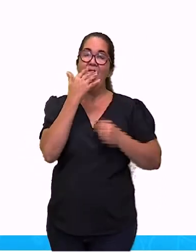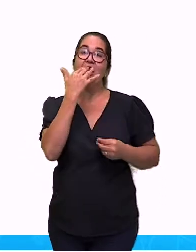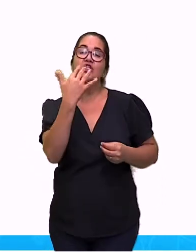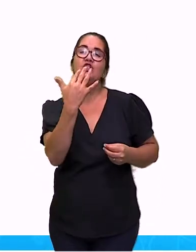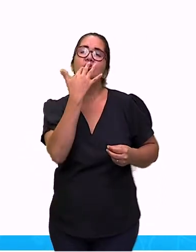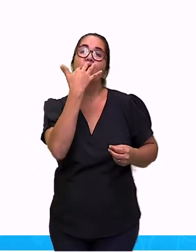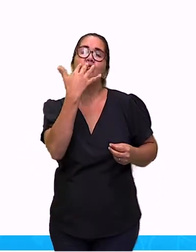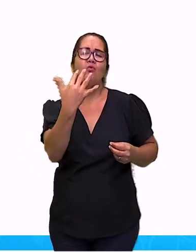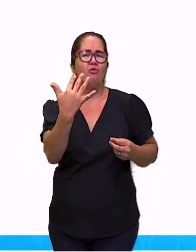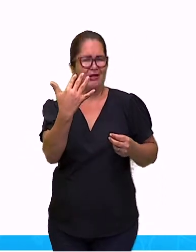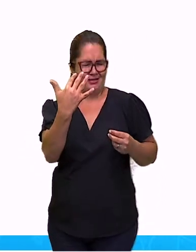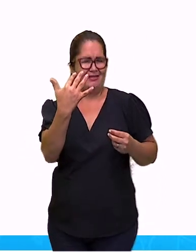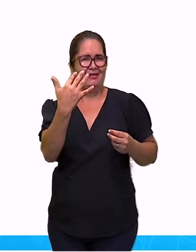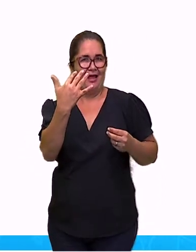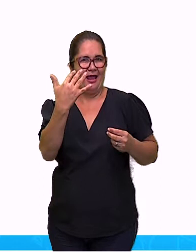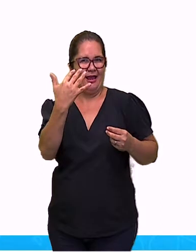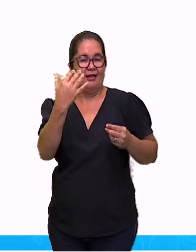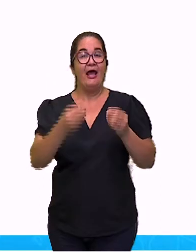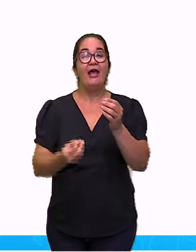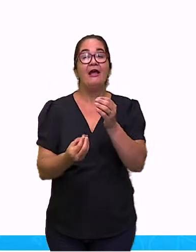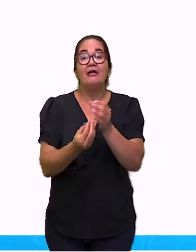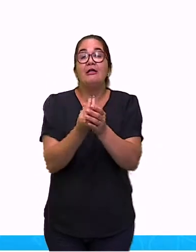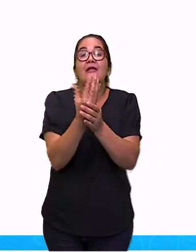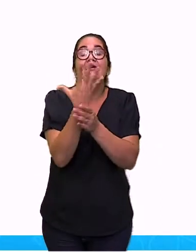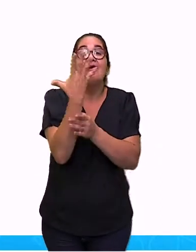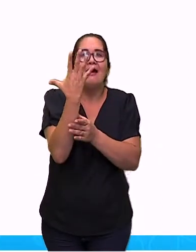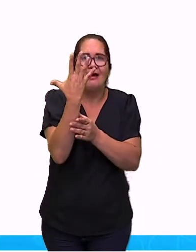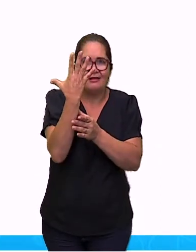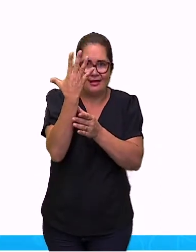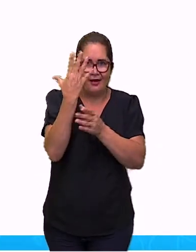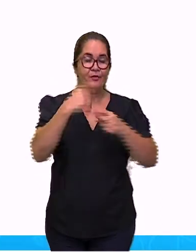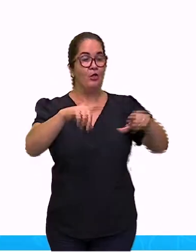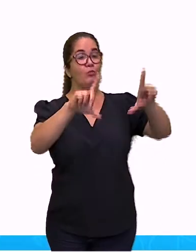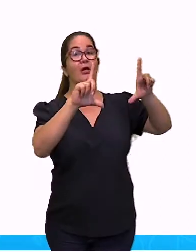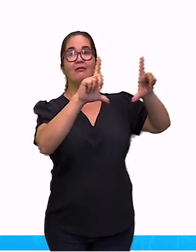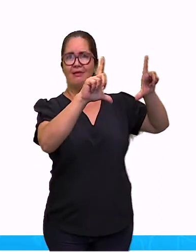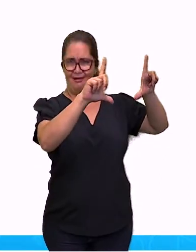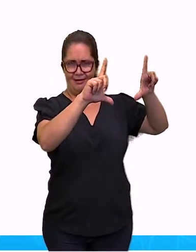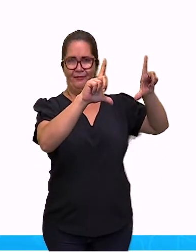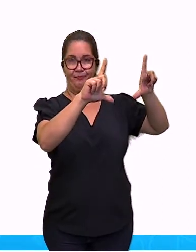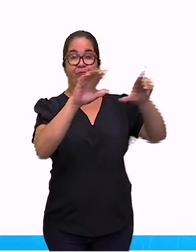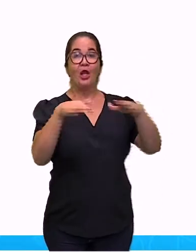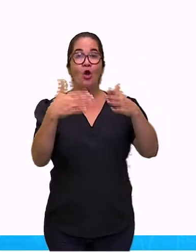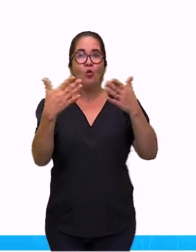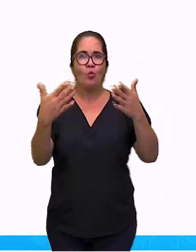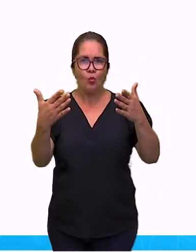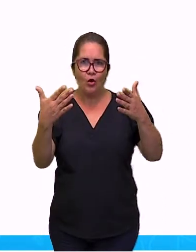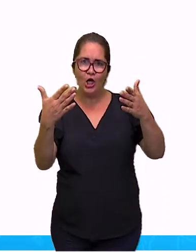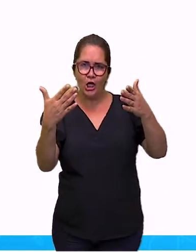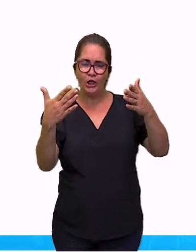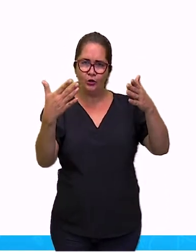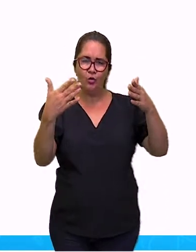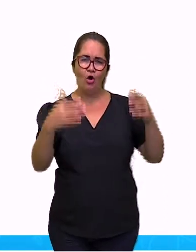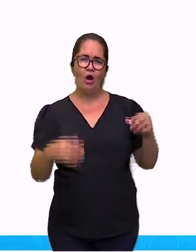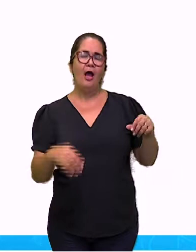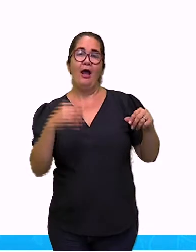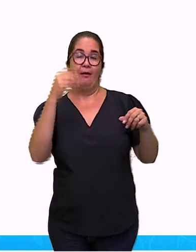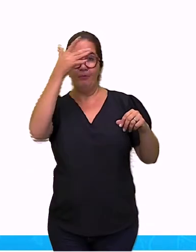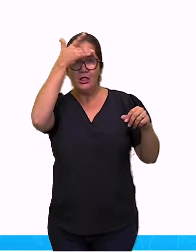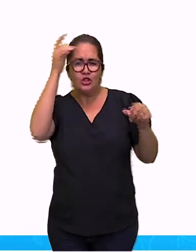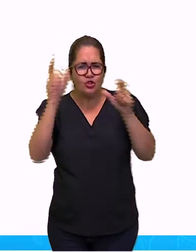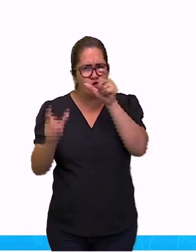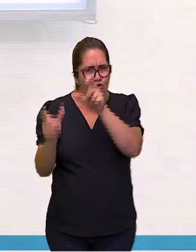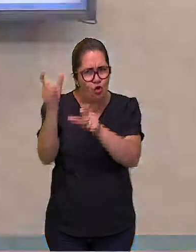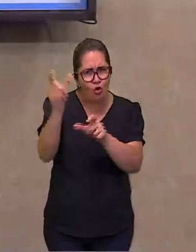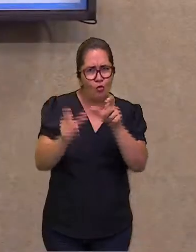pincel. Porque quando você está no estúdio pintando, mistura-se as cores em potinhos e vai fazendo novas